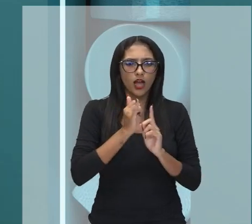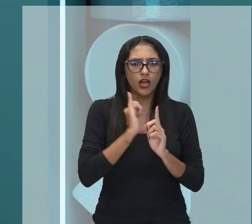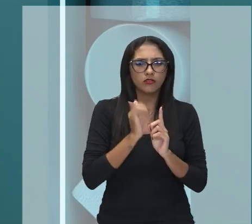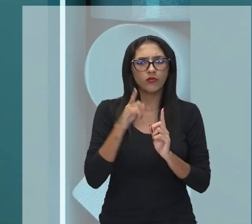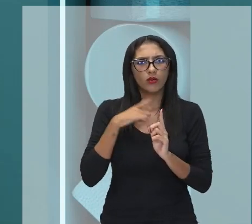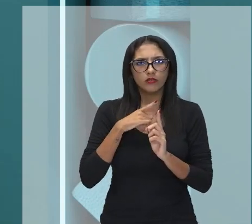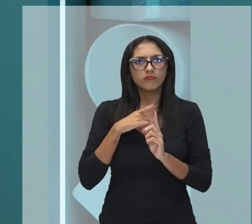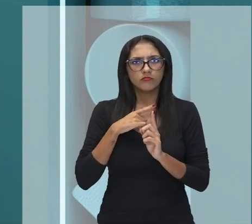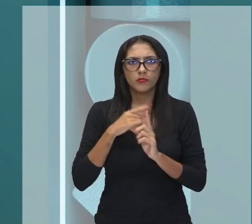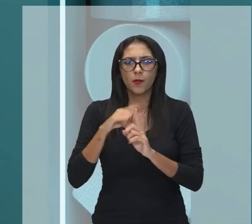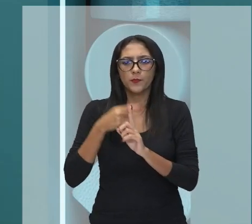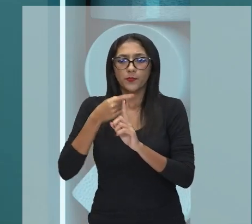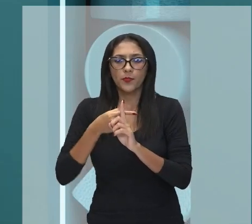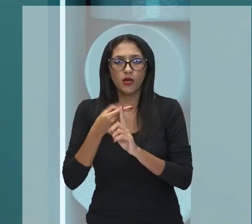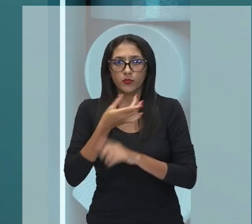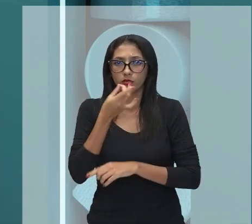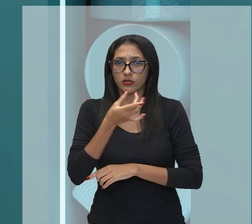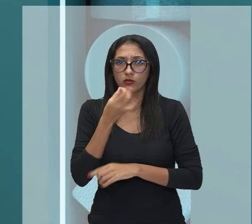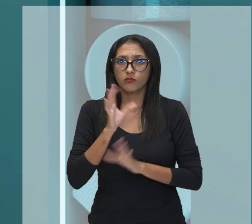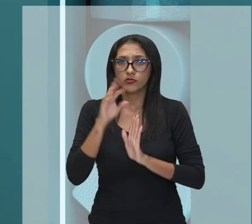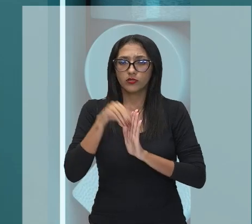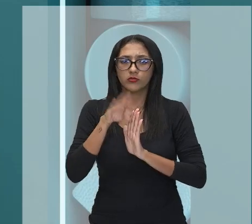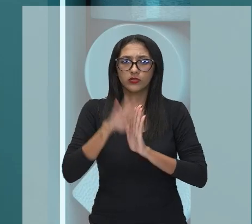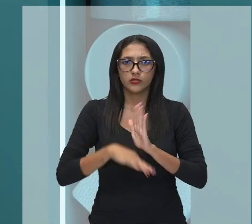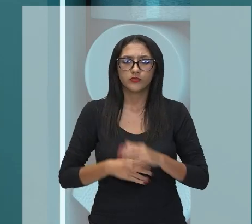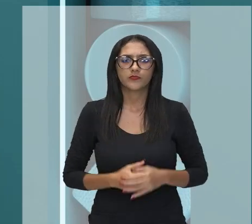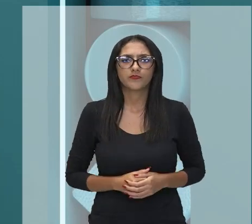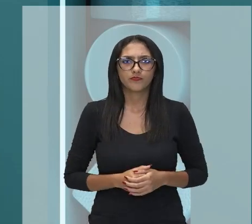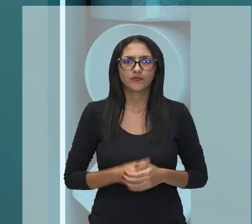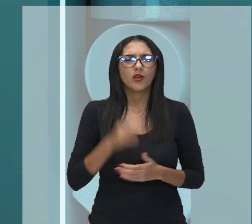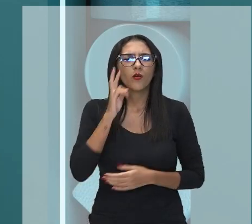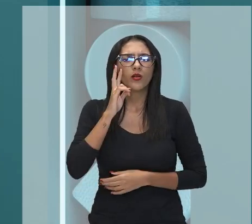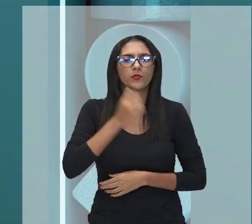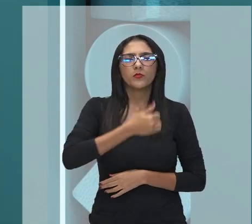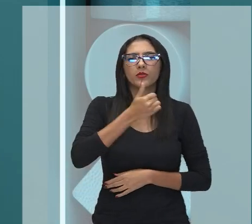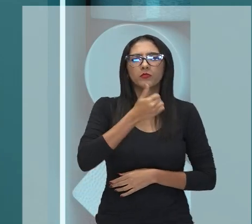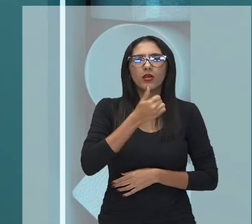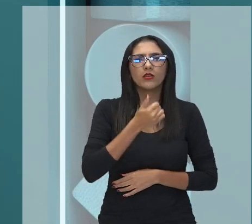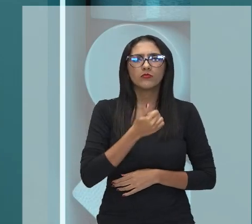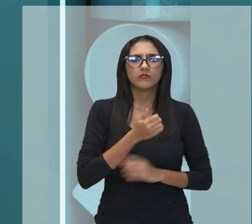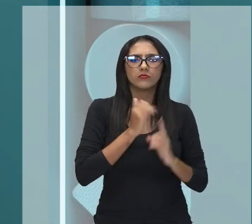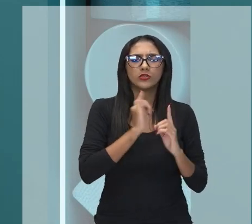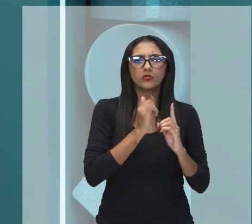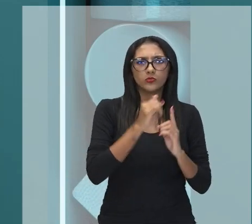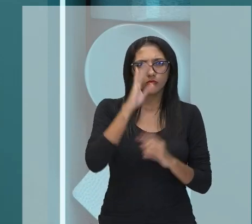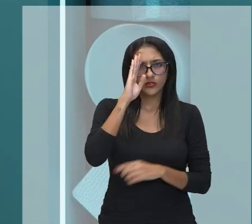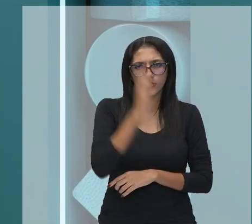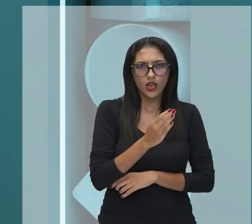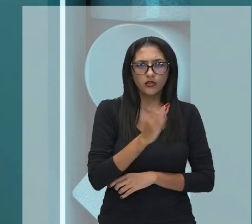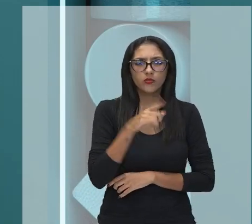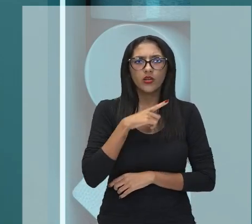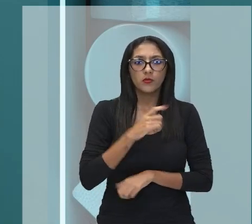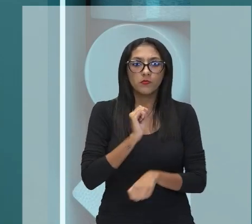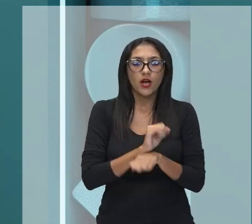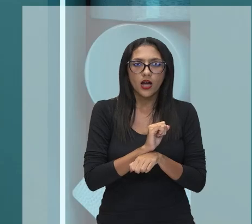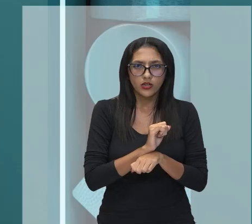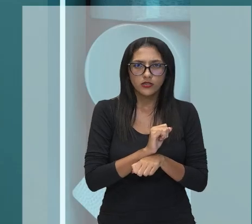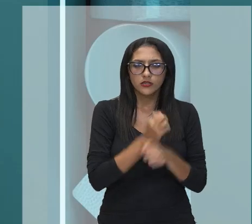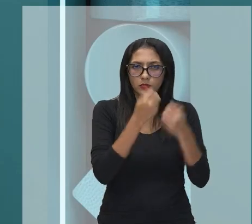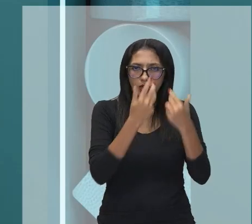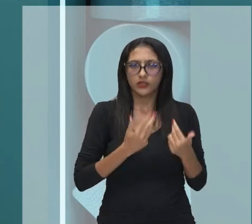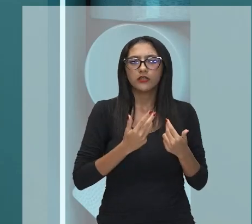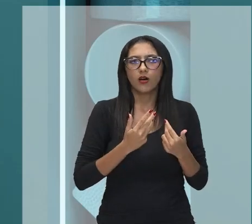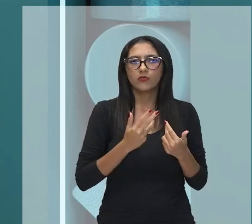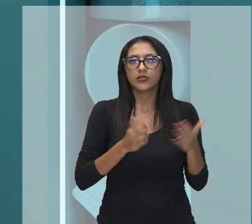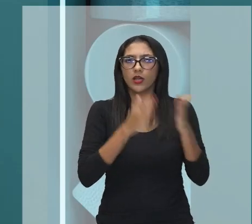momento, ok? Então observem, discurso direto, o narrador para sua narração, para de falar, para de narrar, para o